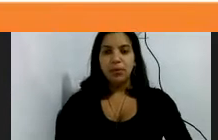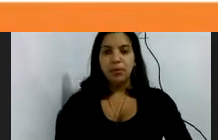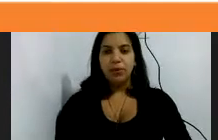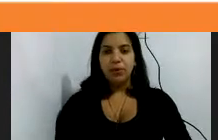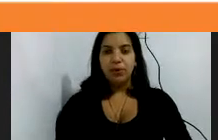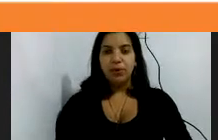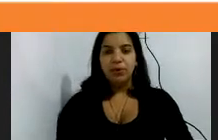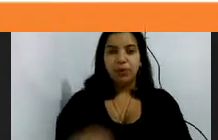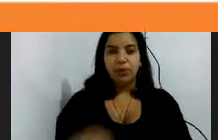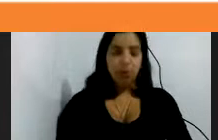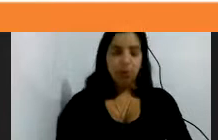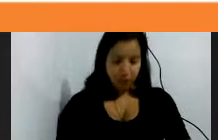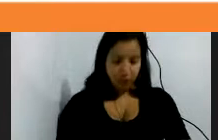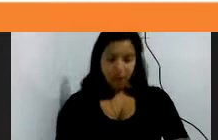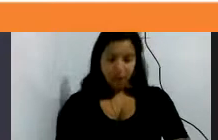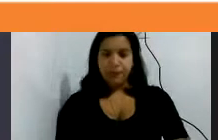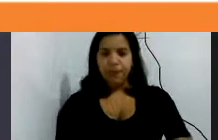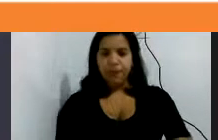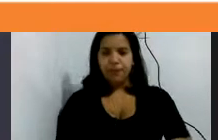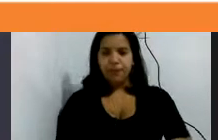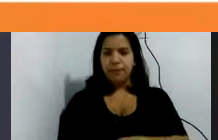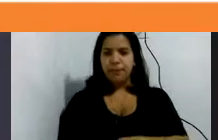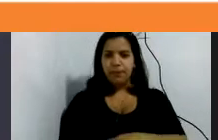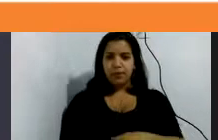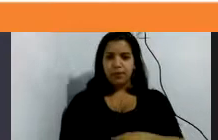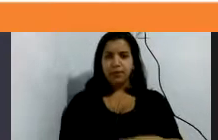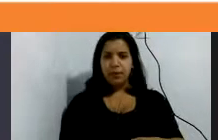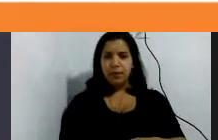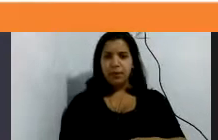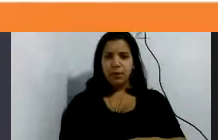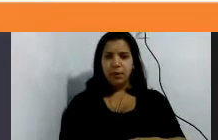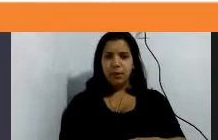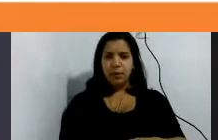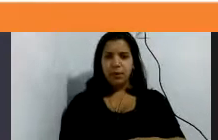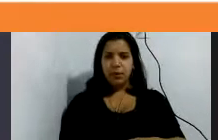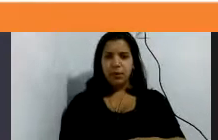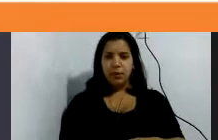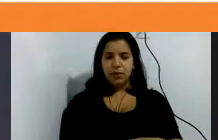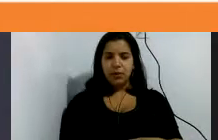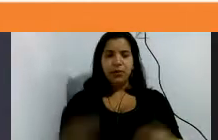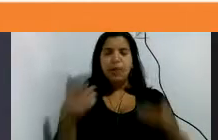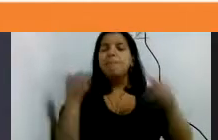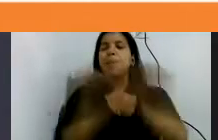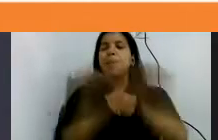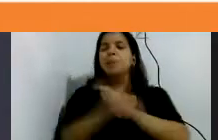Eu não entendi a pergunta.